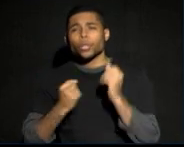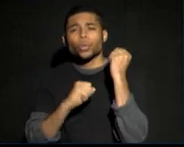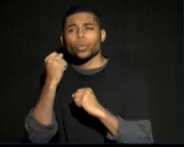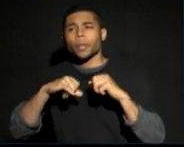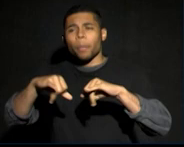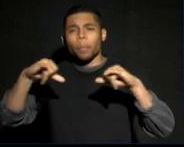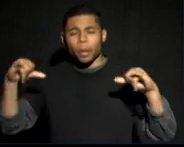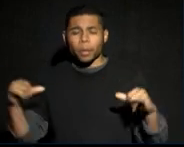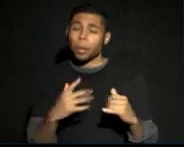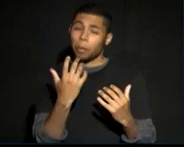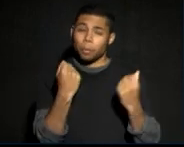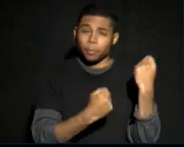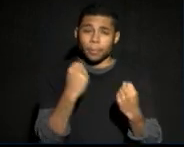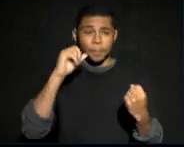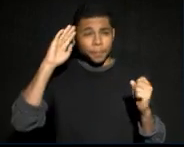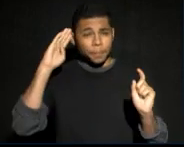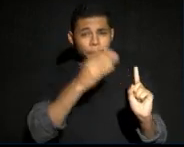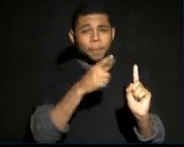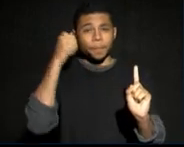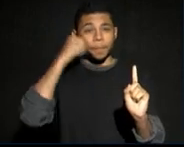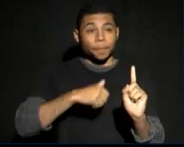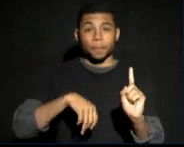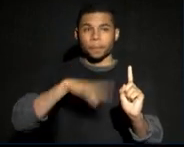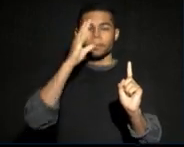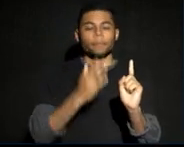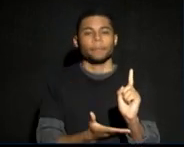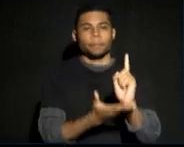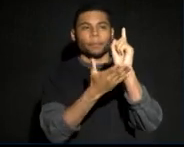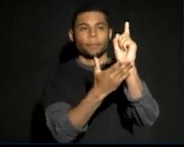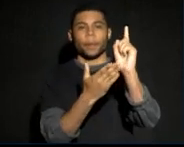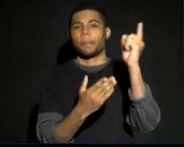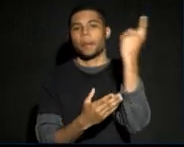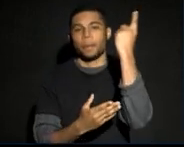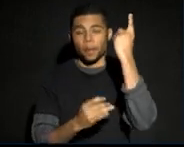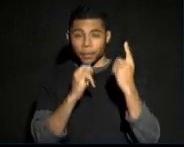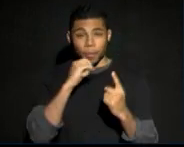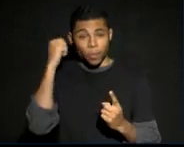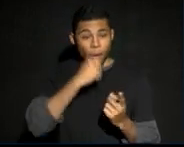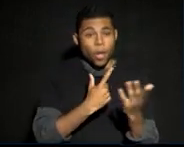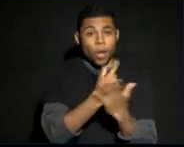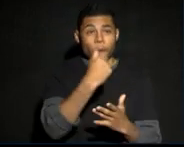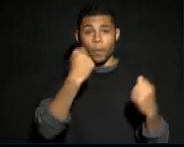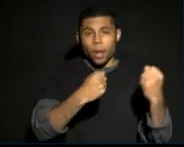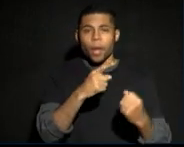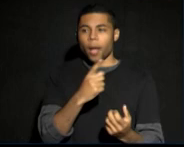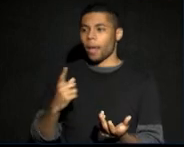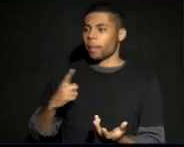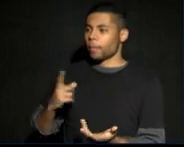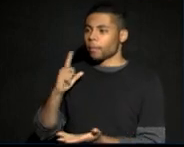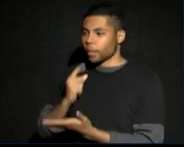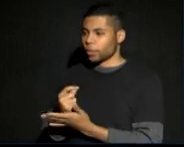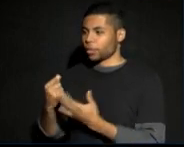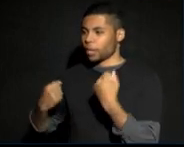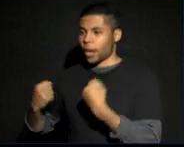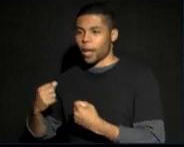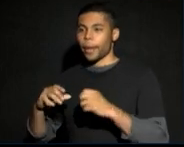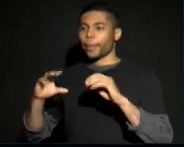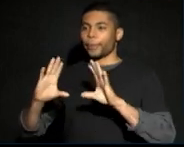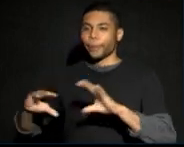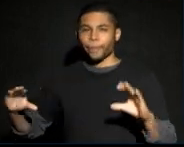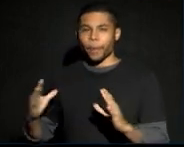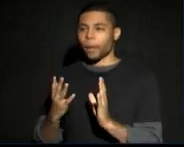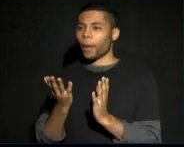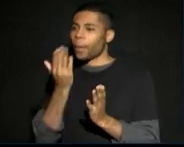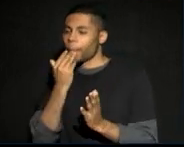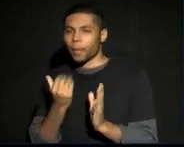carro é focado na mulher como centro do poder econômico a mulher compra o carro ela decide acaso o sofá a comida a